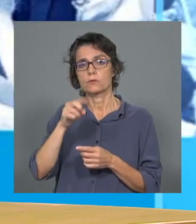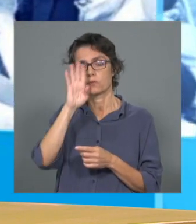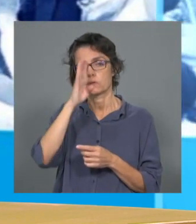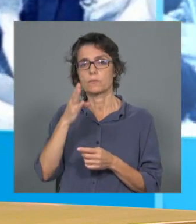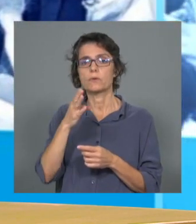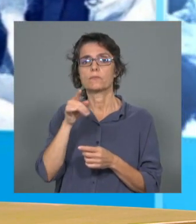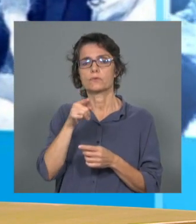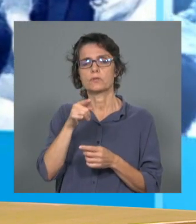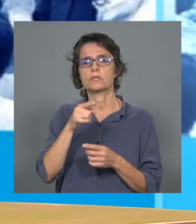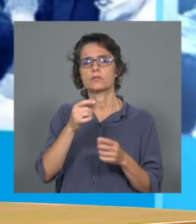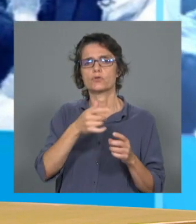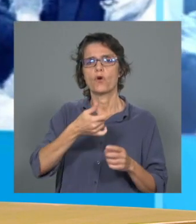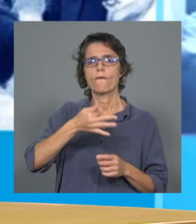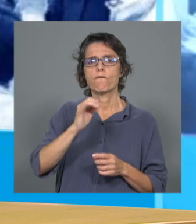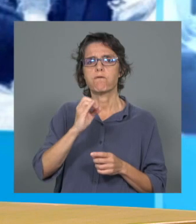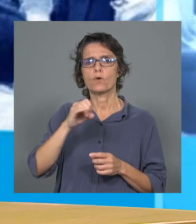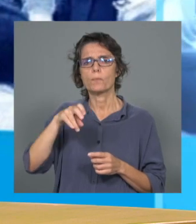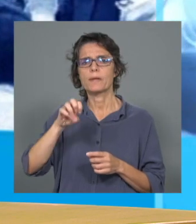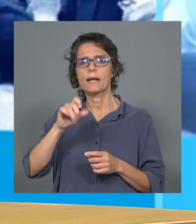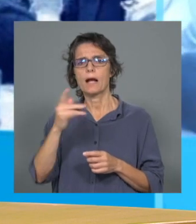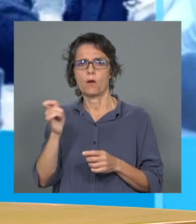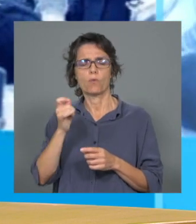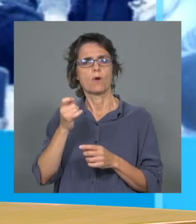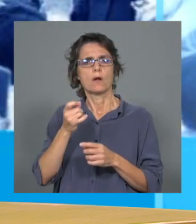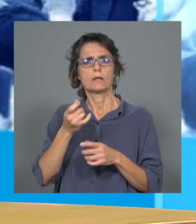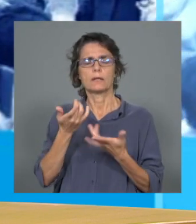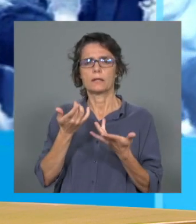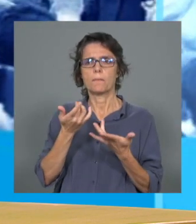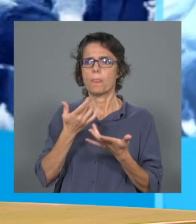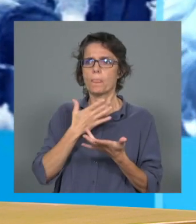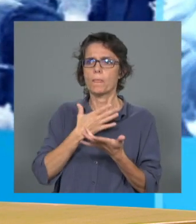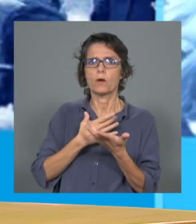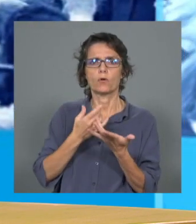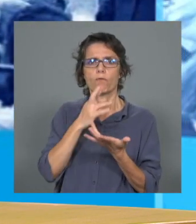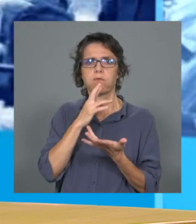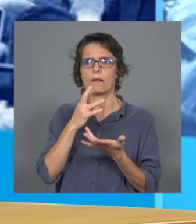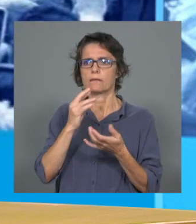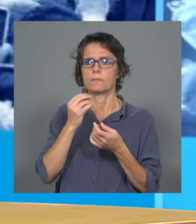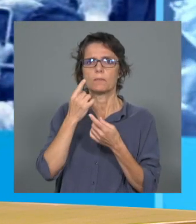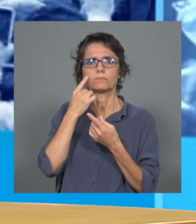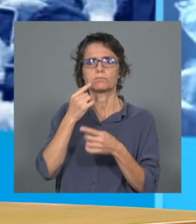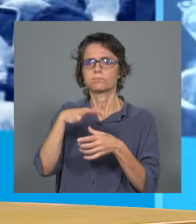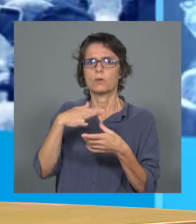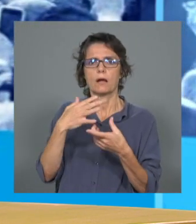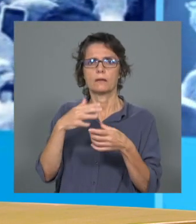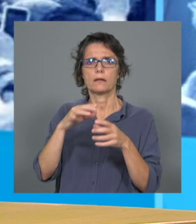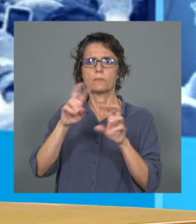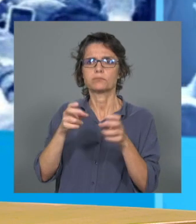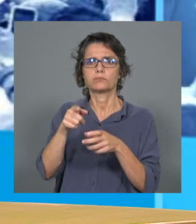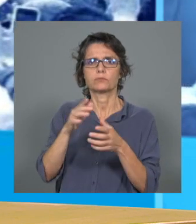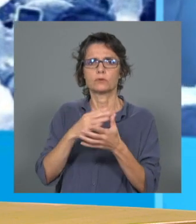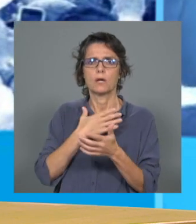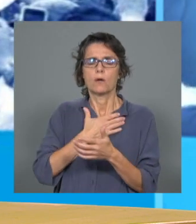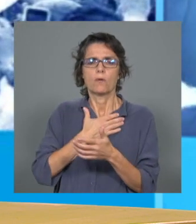Nunes Formigão, um grande adepto de Fátima, um entusiasta de Fátima, e o jornal foi criado justamente com este objetivo de